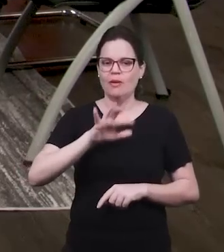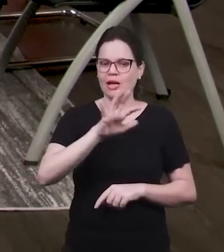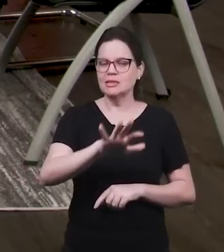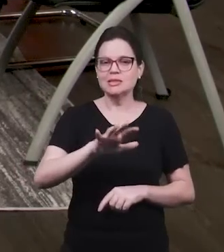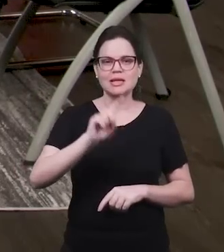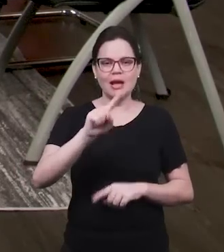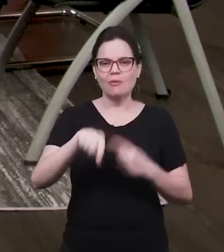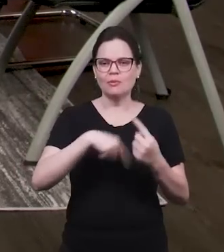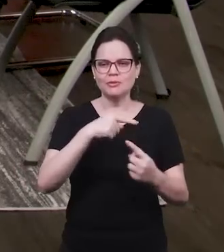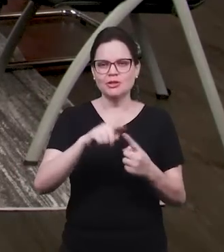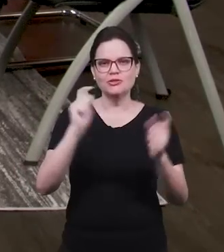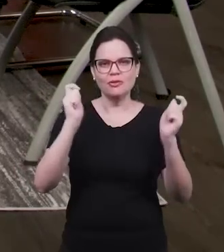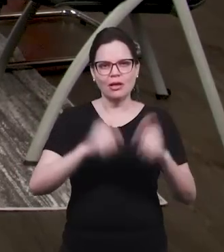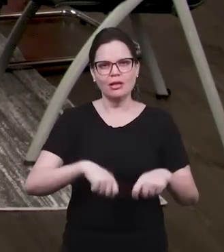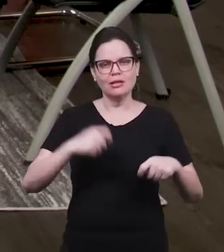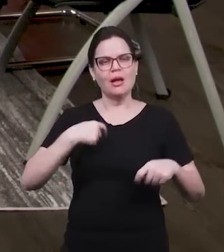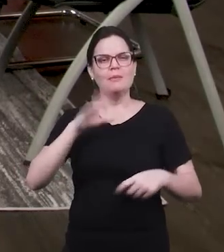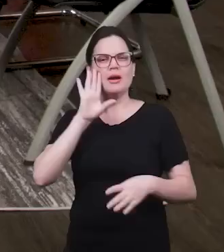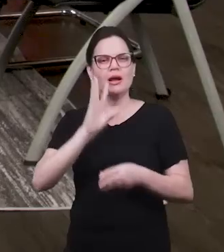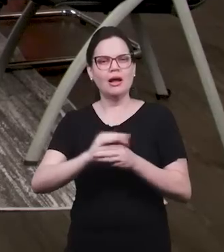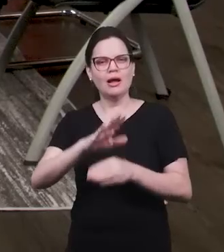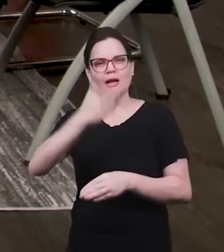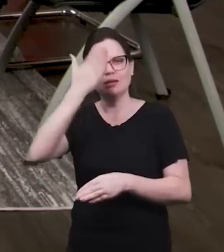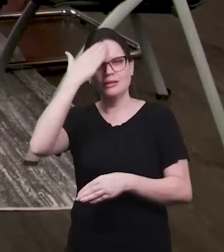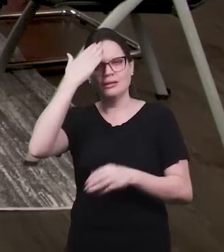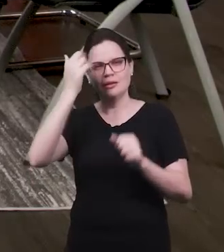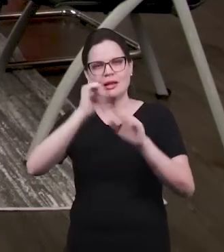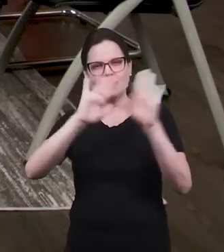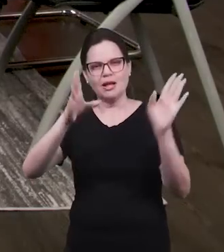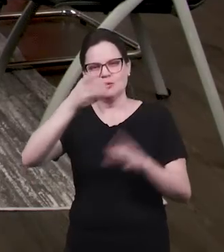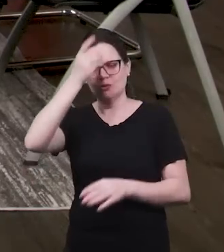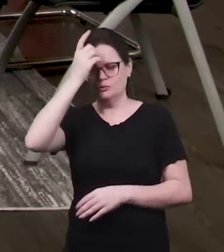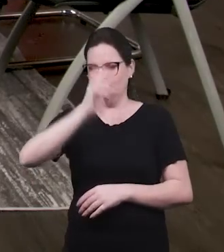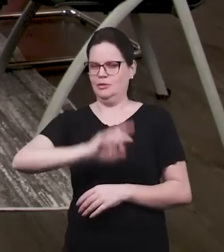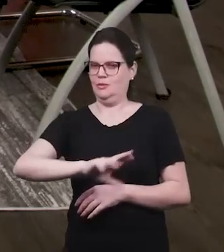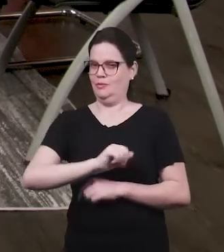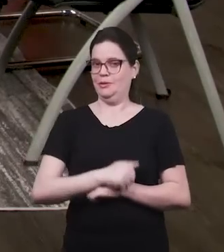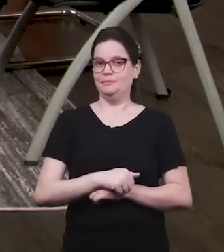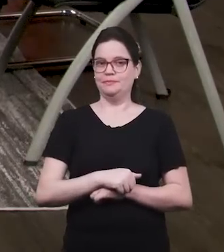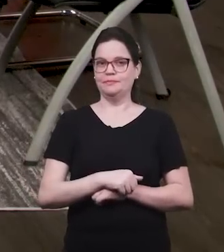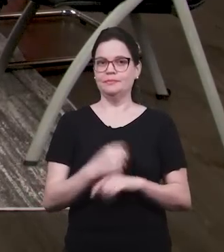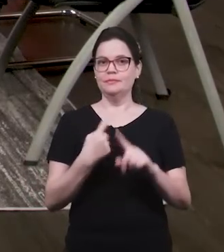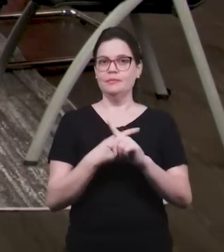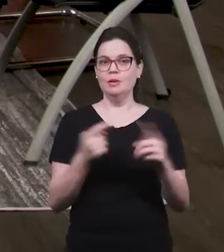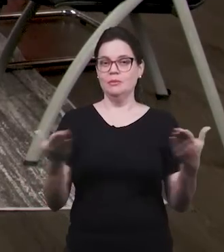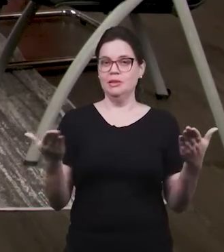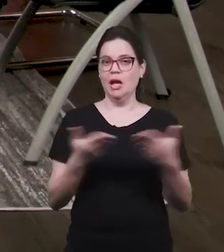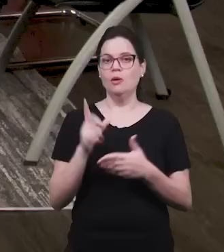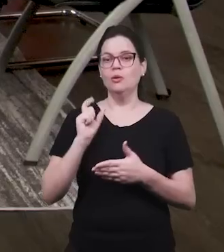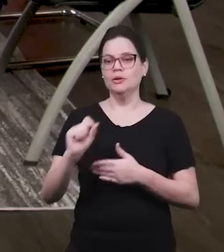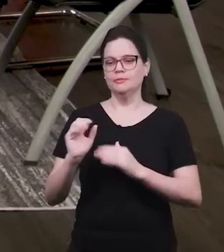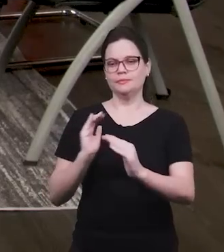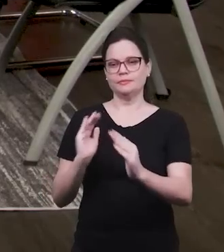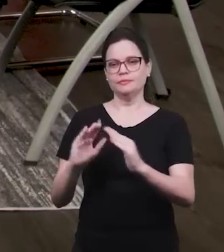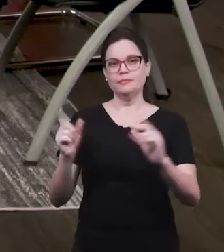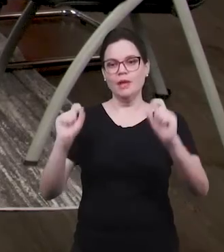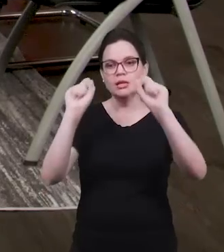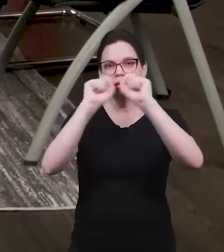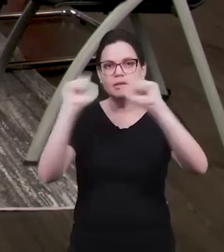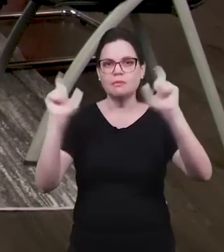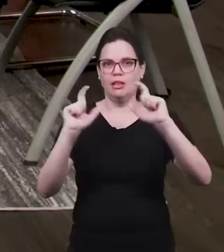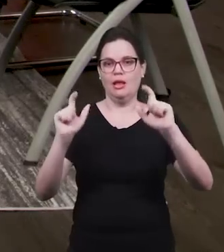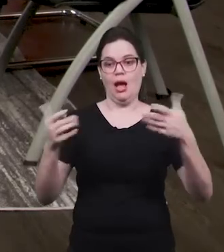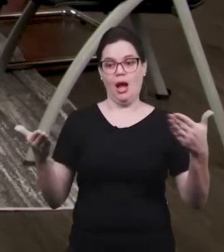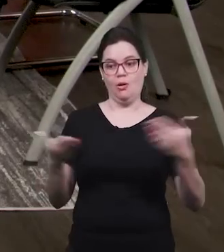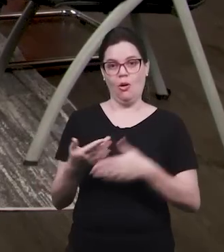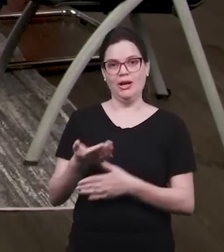então, esse segundo derramamento é para despertar uma igreja que está morrendo,